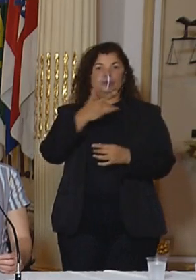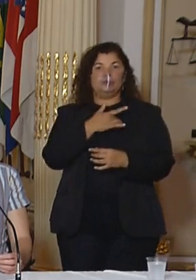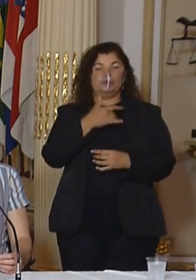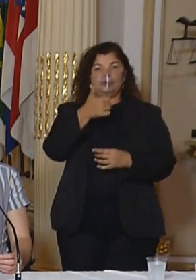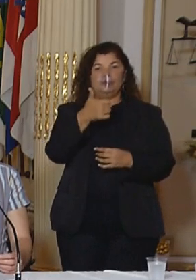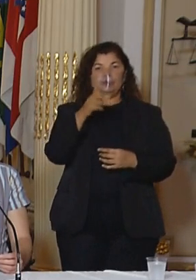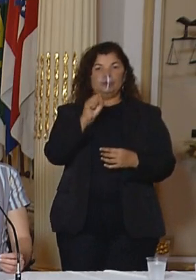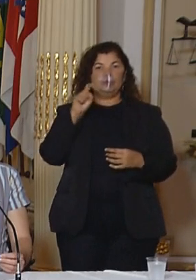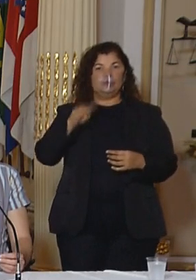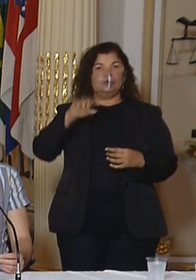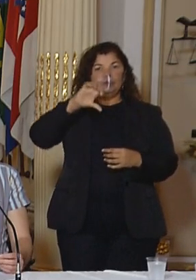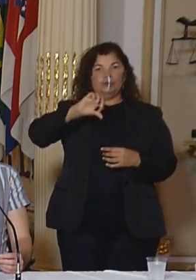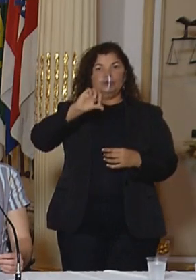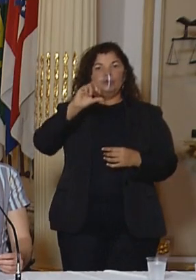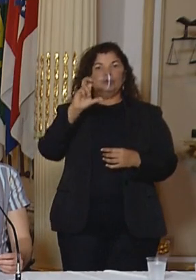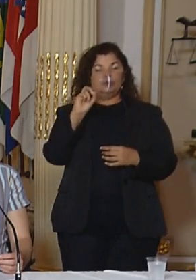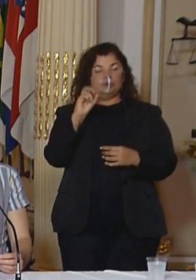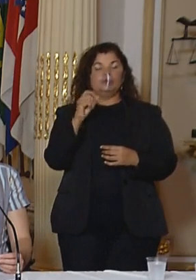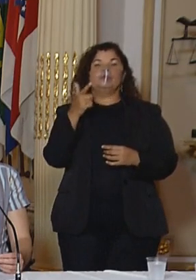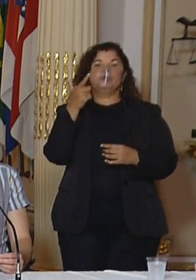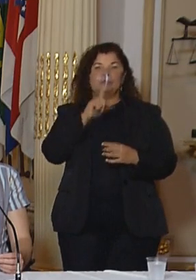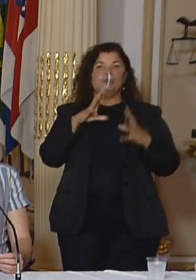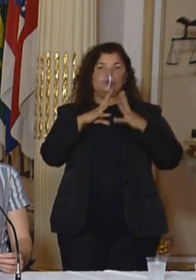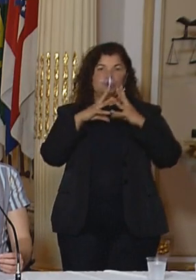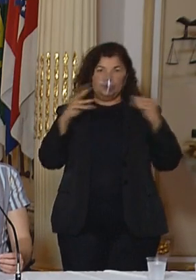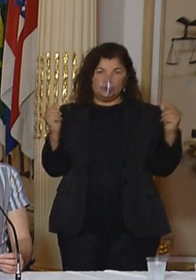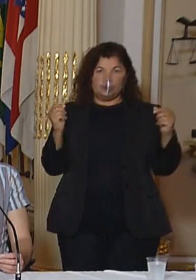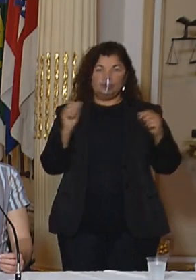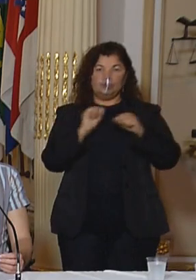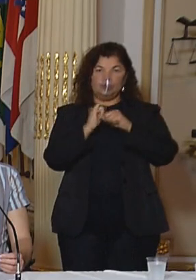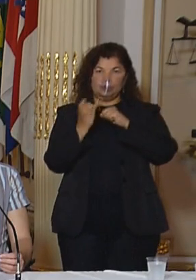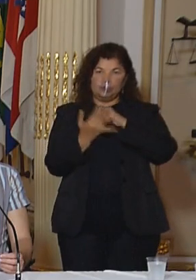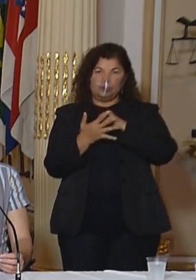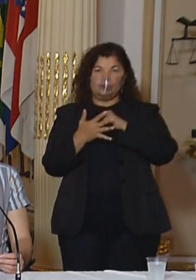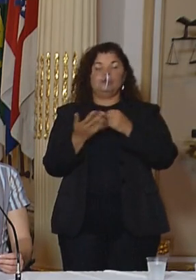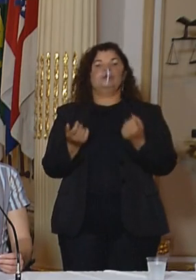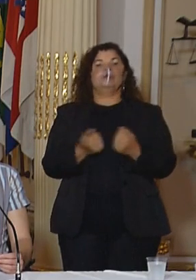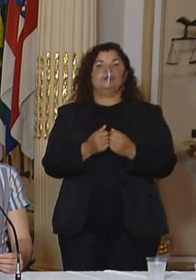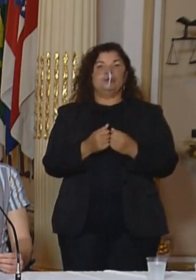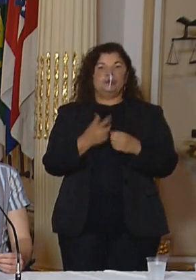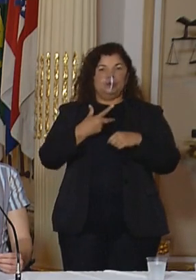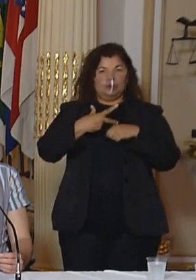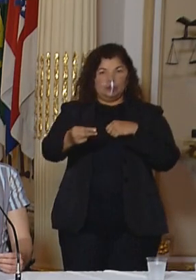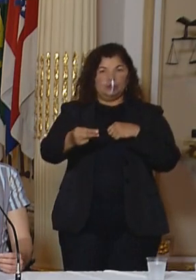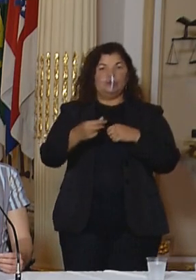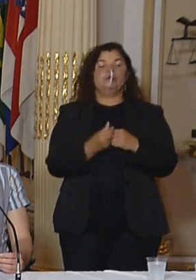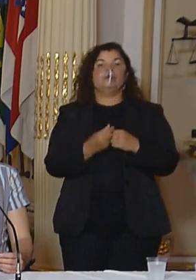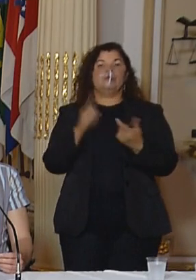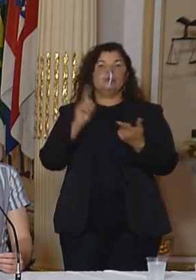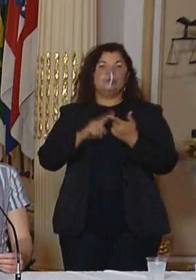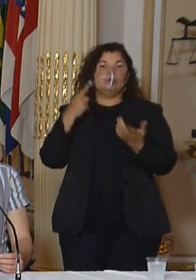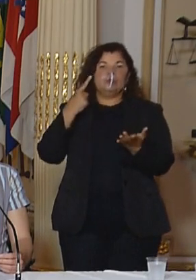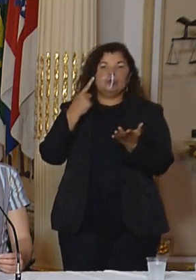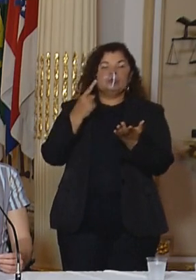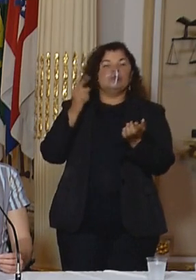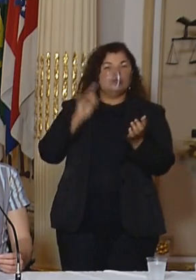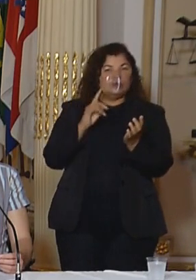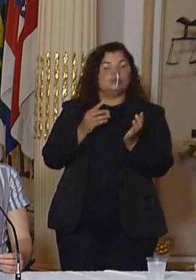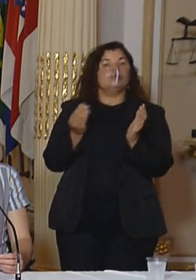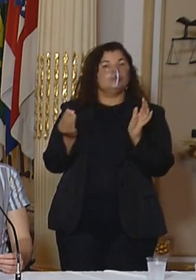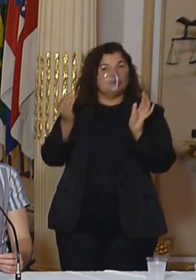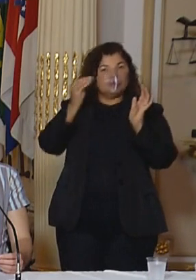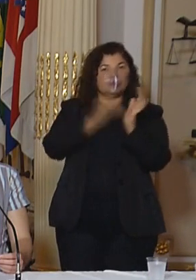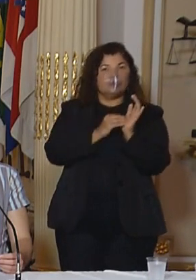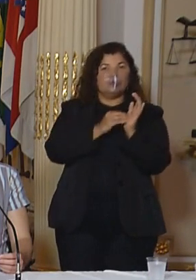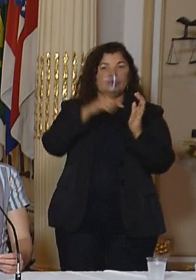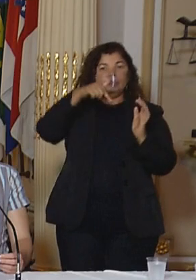18.950 recuperados da doença em nosso estado. Também foram confirmados laboratorialmente 79